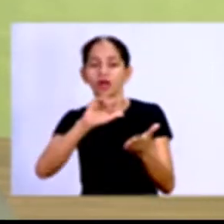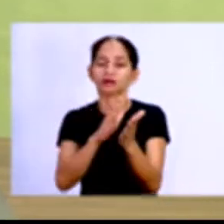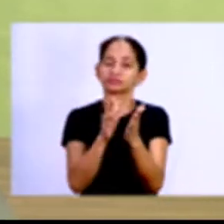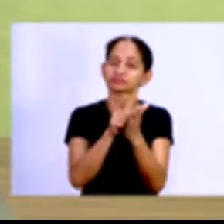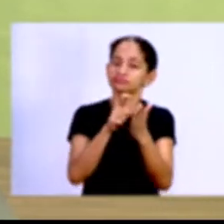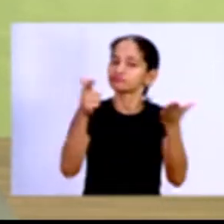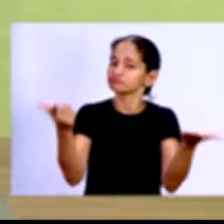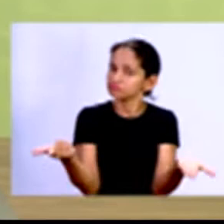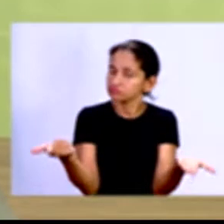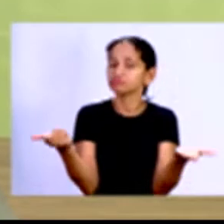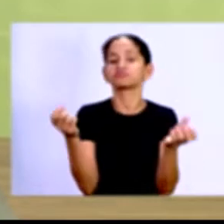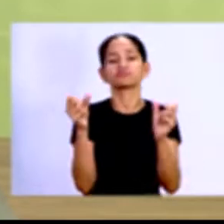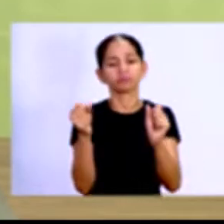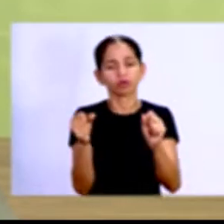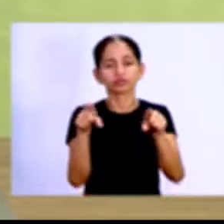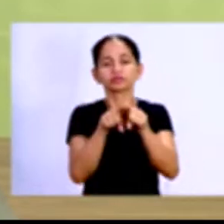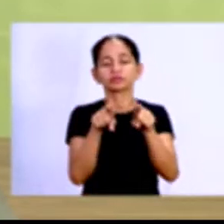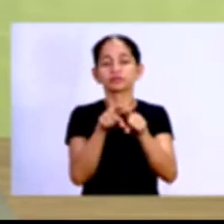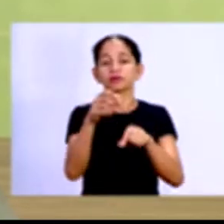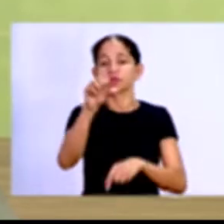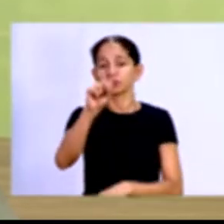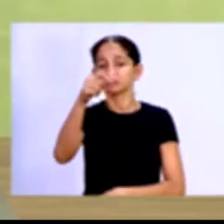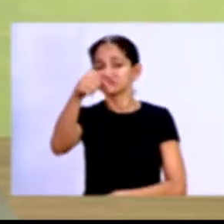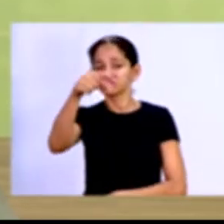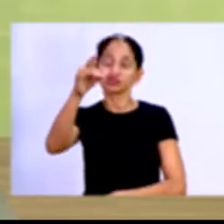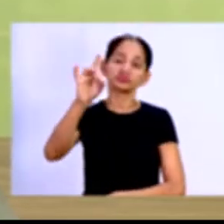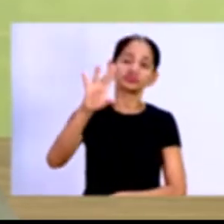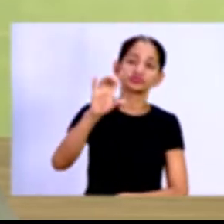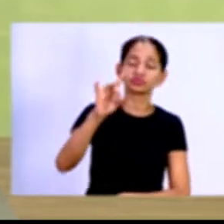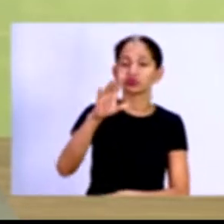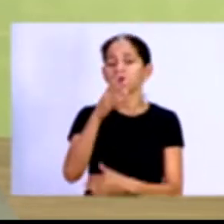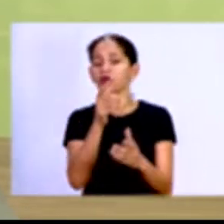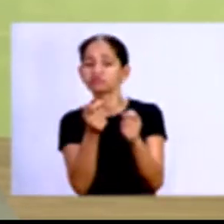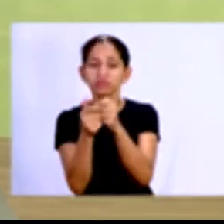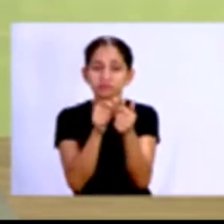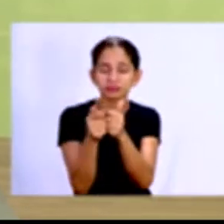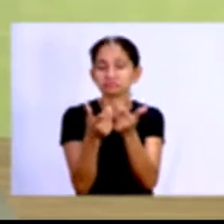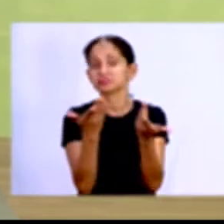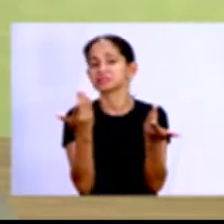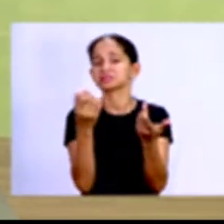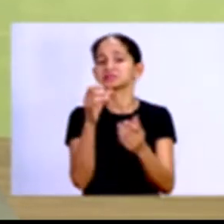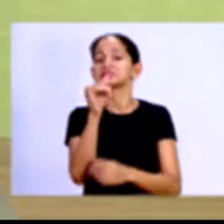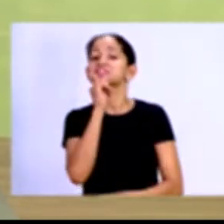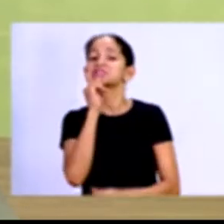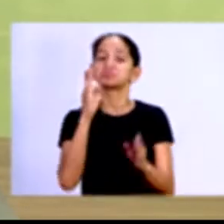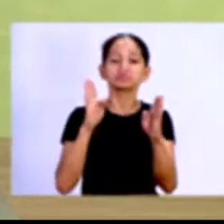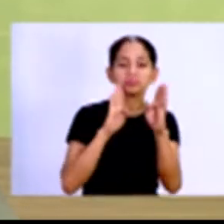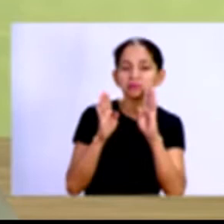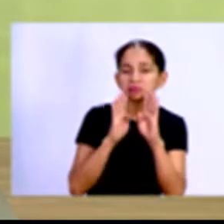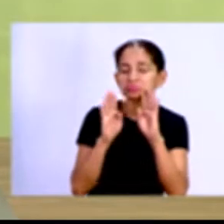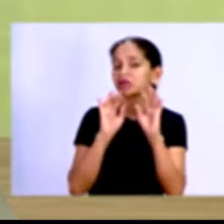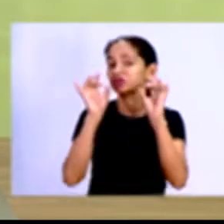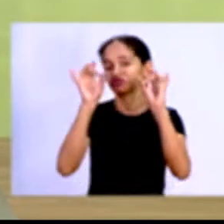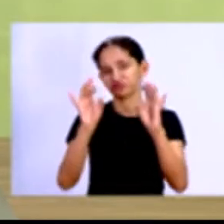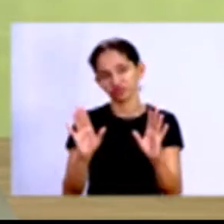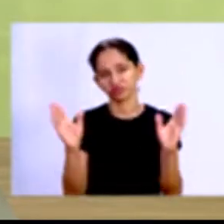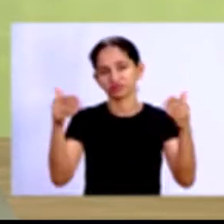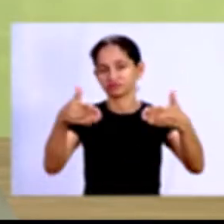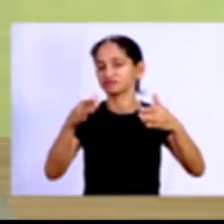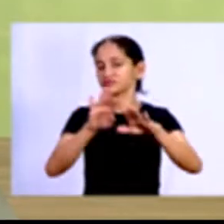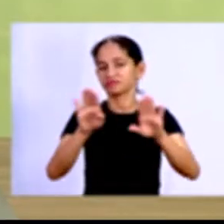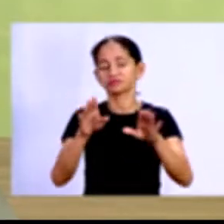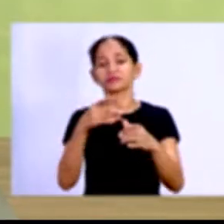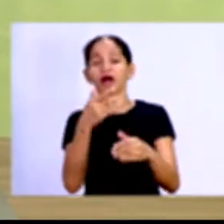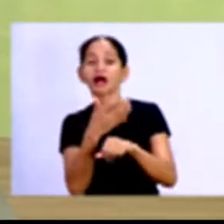para... Outros 87% para lazer, né? Para jogos, para redes sociais. Então, usa a internet para quê? Para